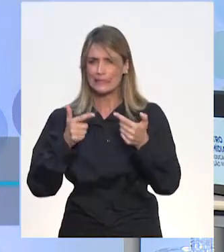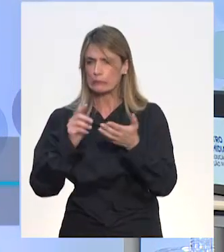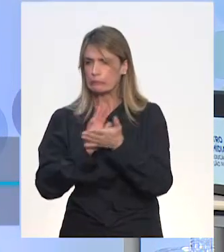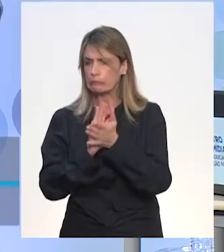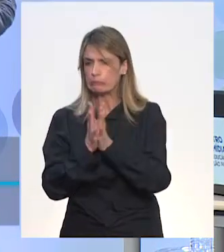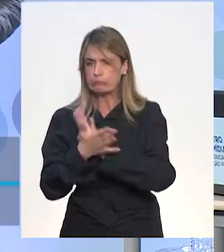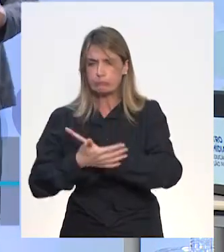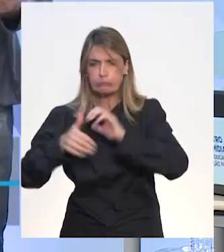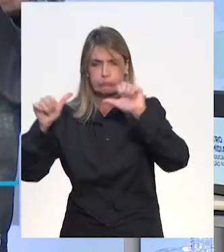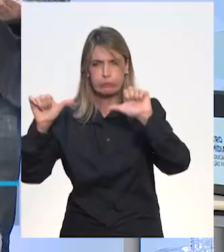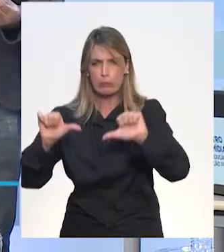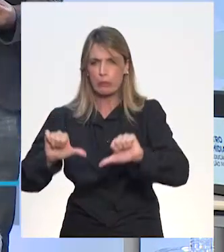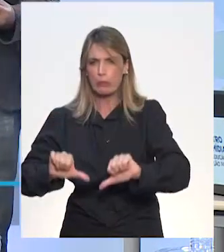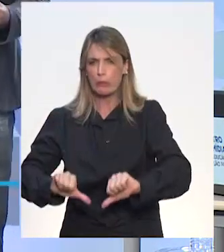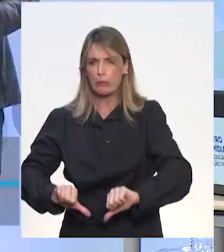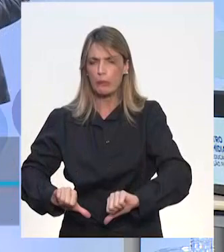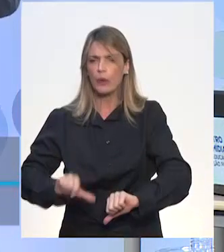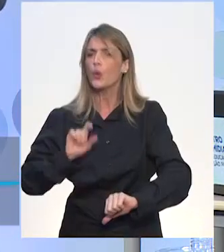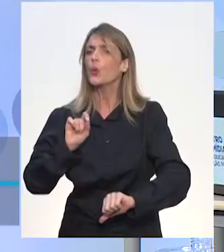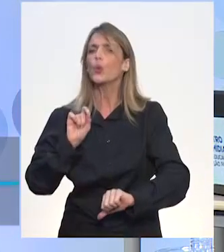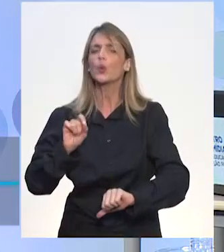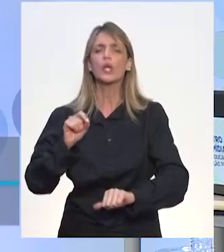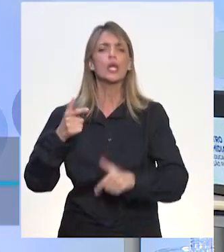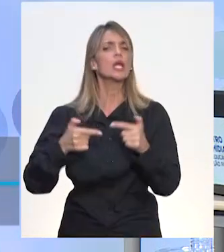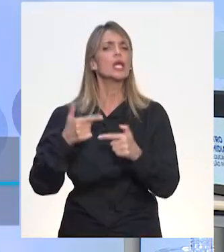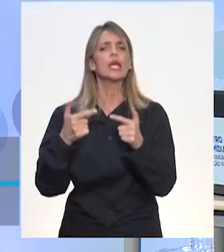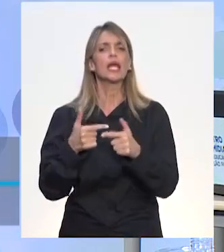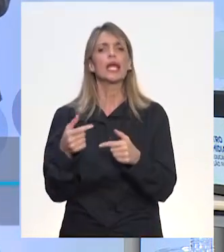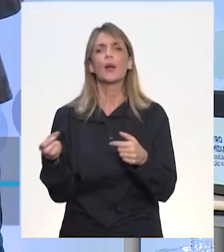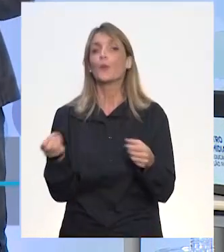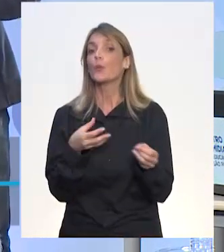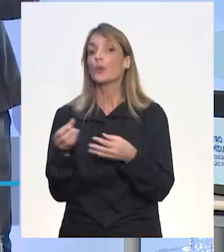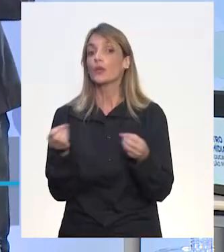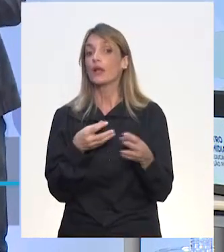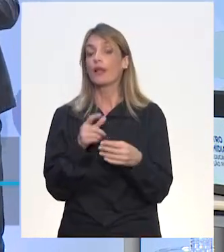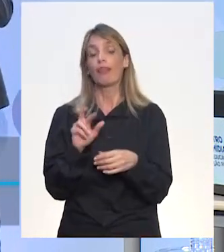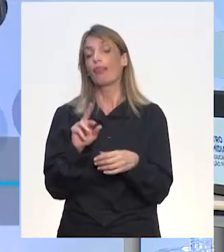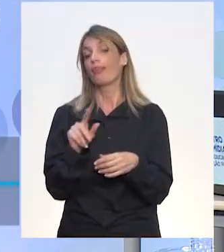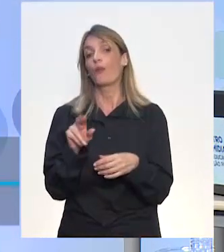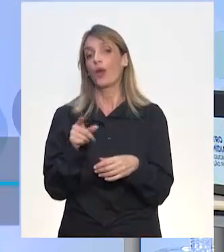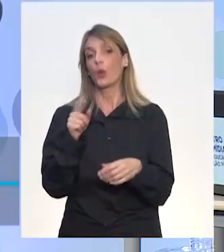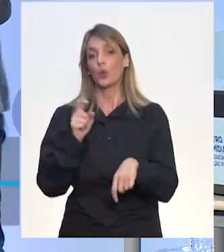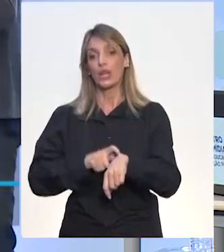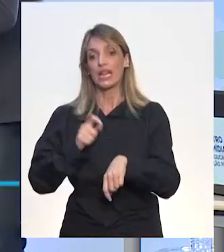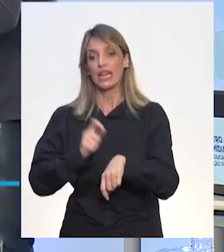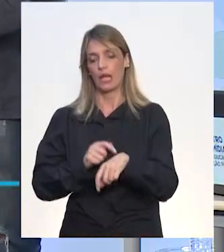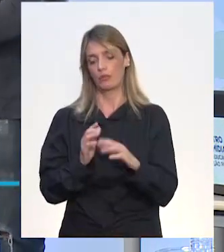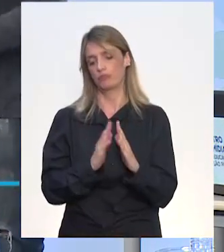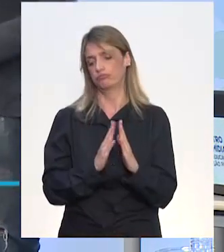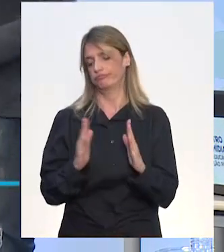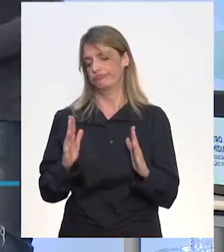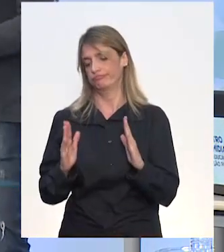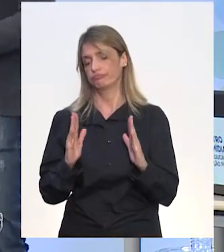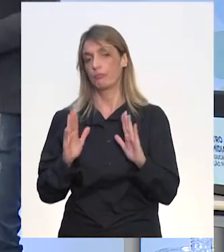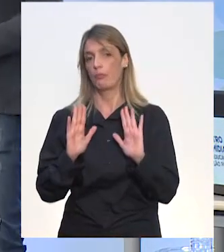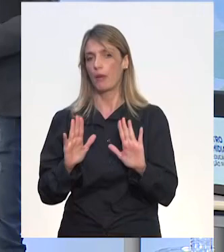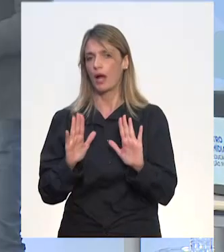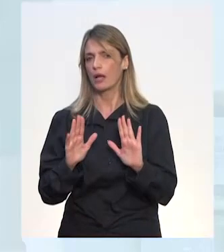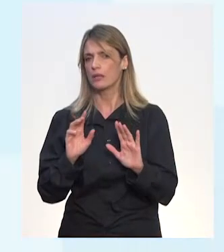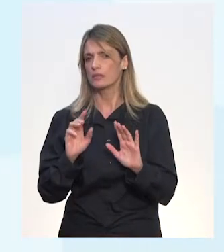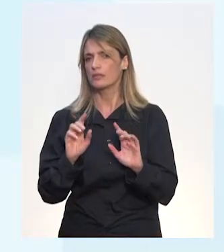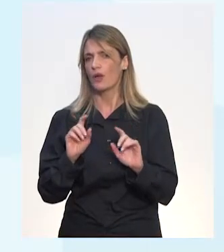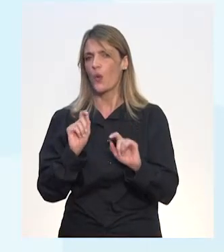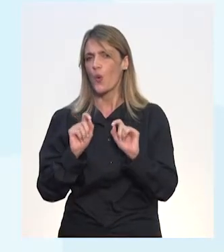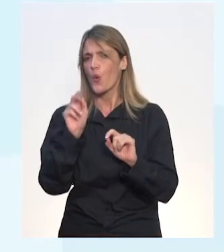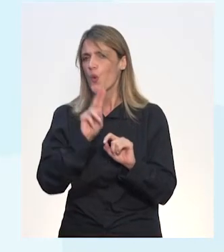que mais nos interessa na guerra moderna não é o tempo, e sim a qualidade tecnológica dos artefatos. Por isso